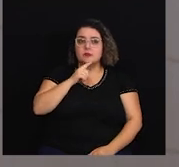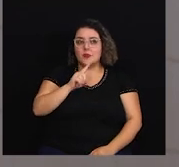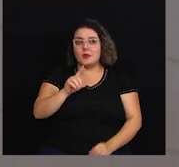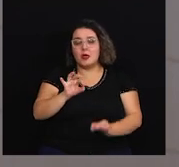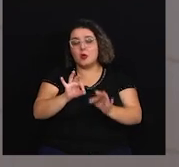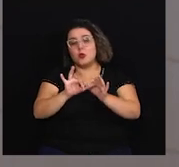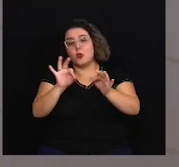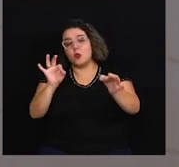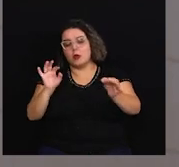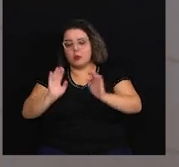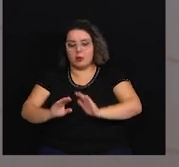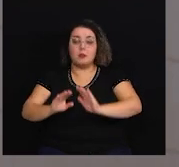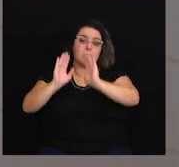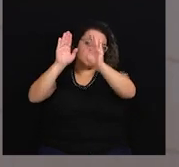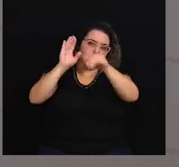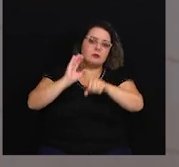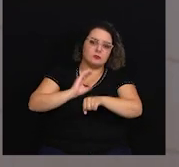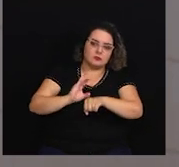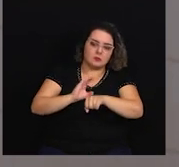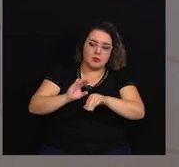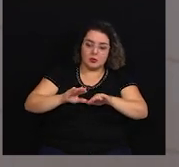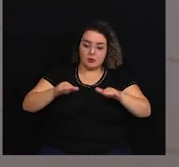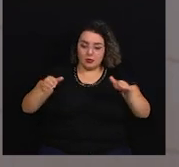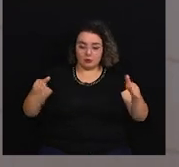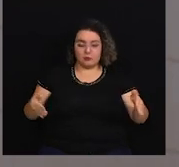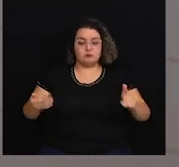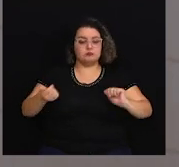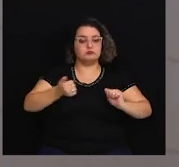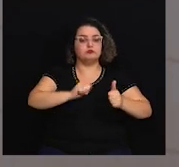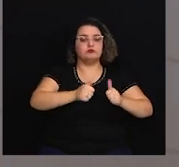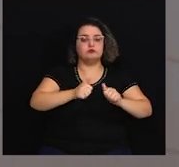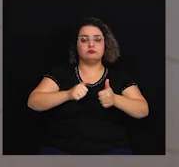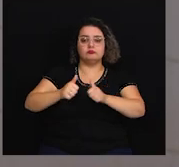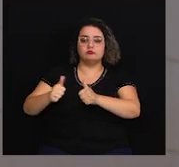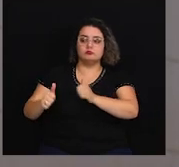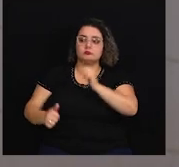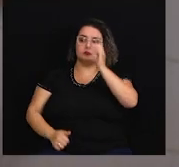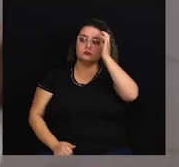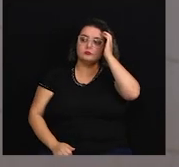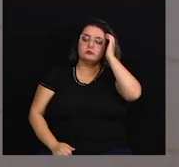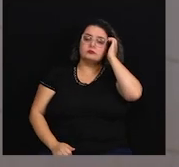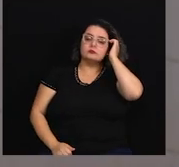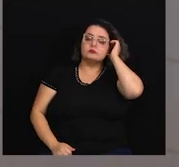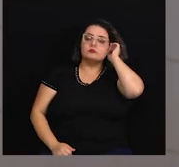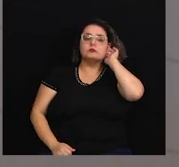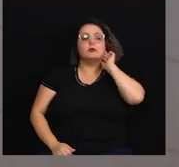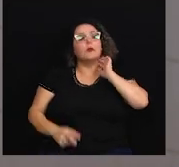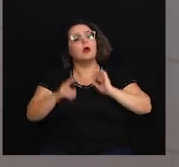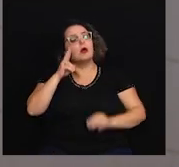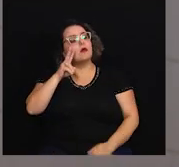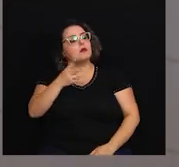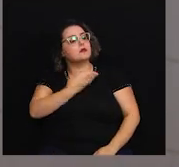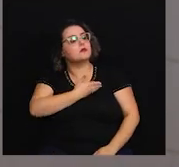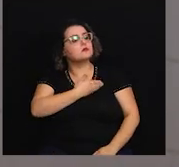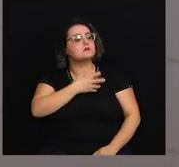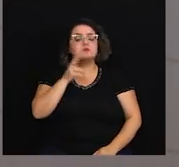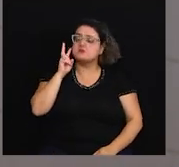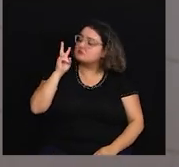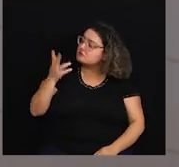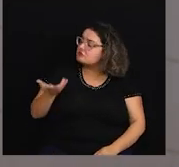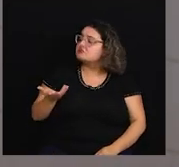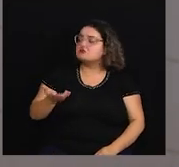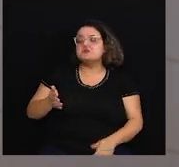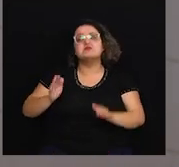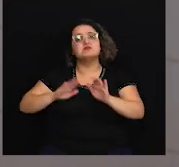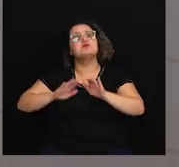basquete falei eu vou fazer o curso para ser mesário comecei como mesário é porque eu vivo e os amigos via e o basquete Como